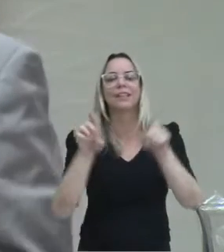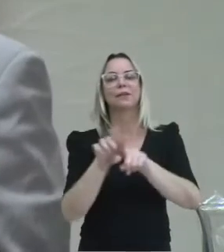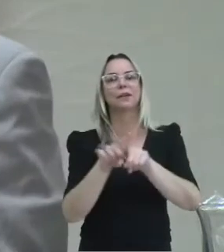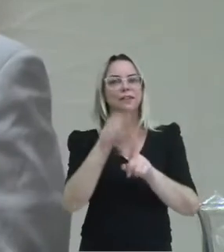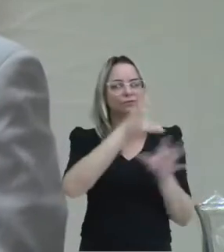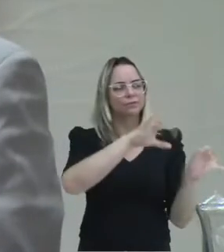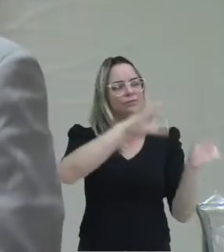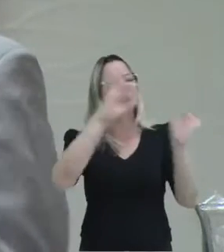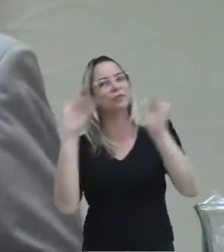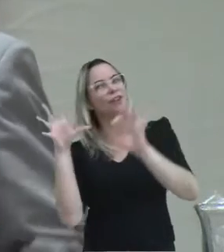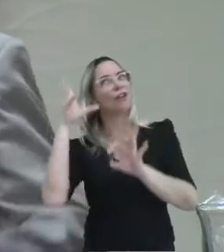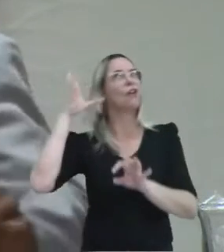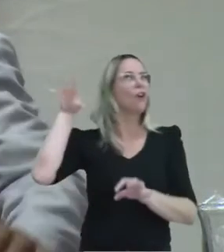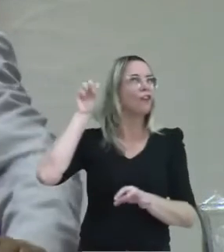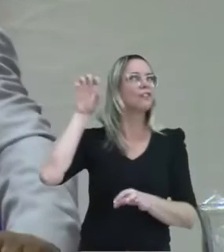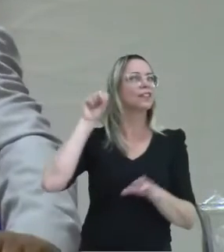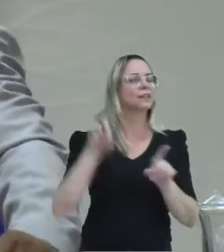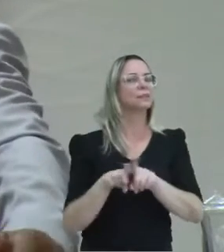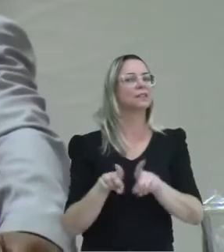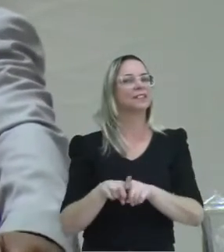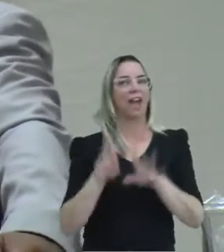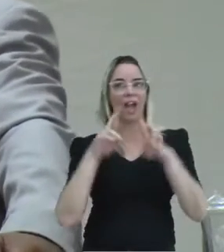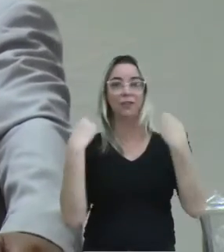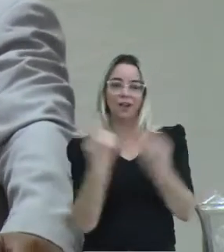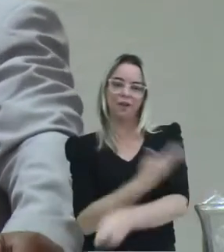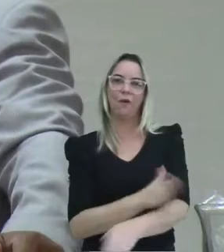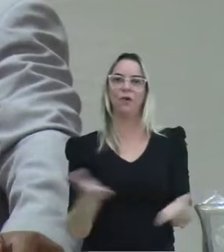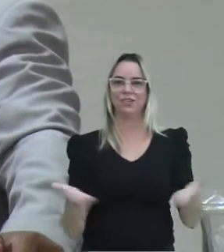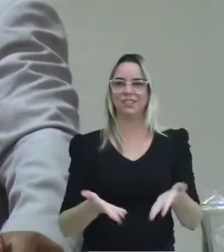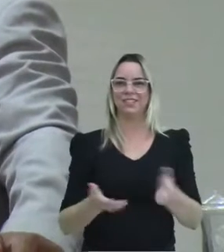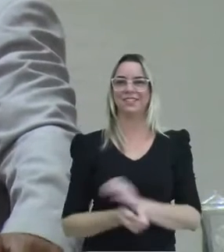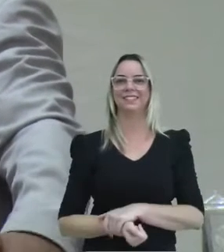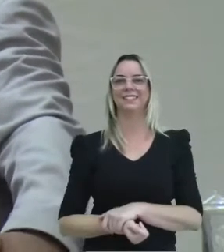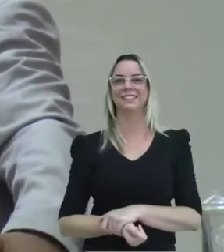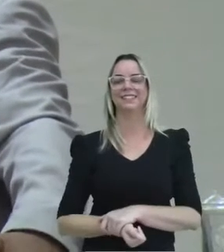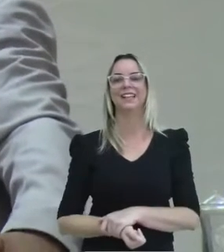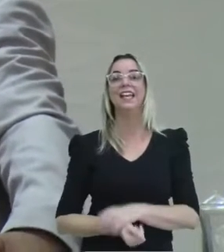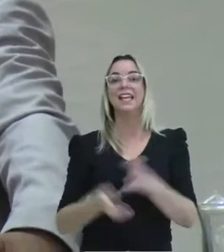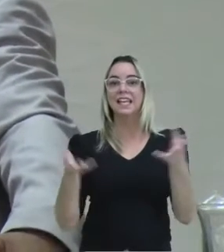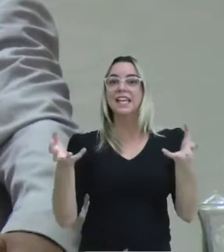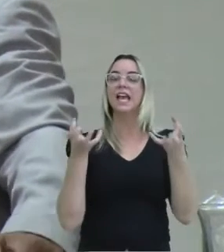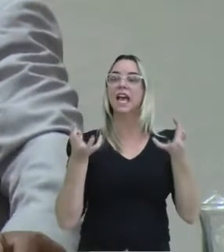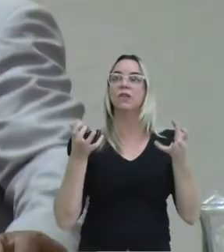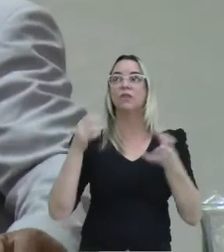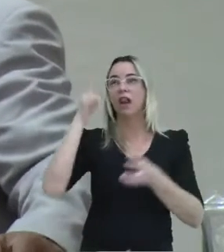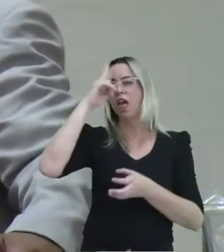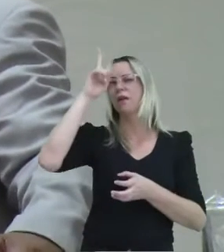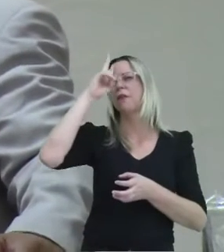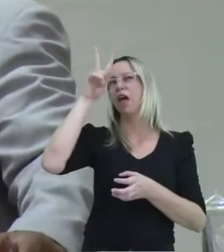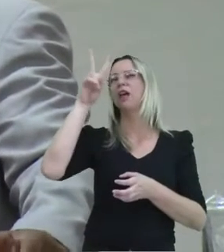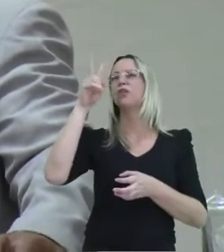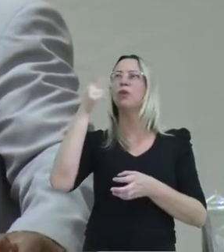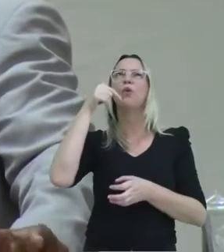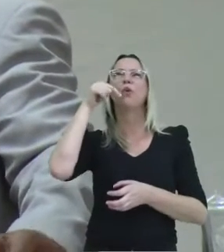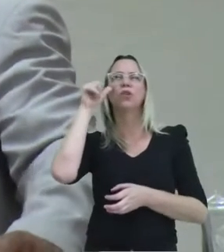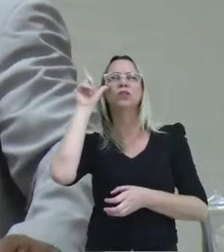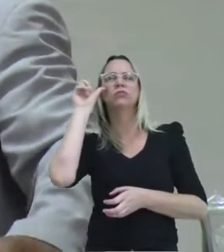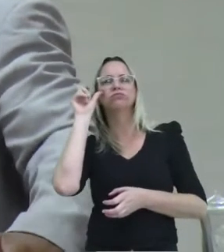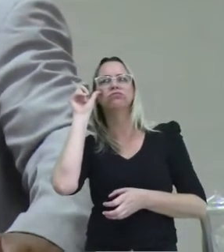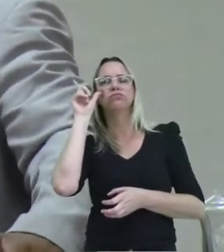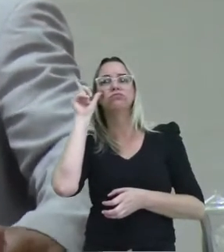a nossa reunião. E quero aqui lembrar que no dia de ontem foi o dia do